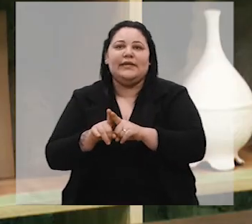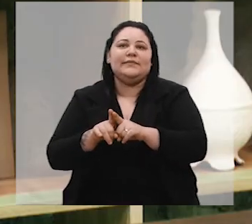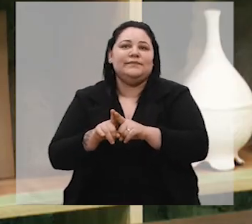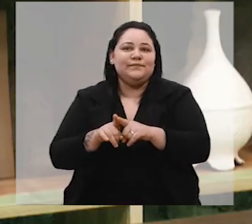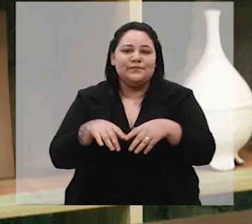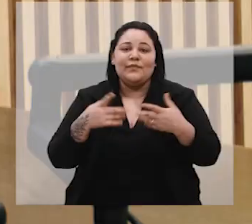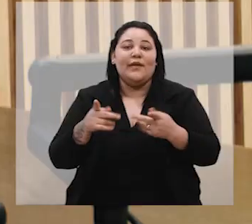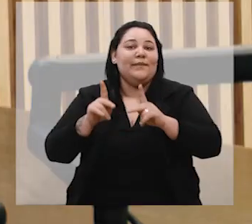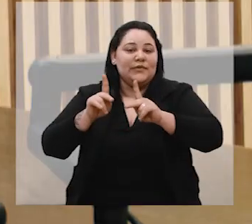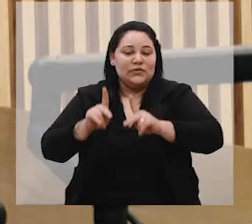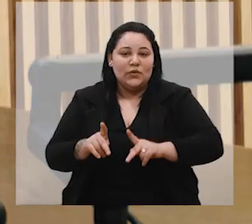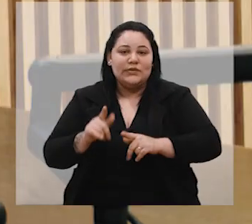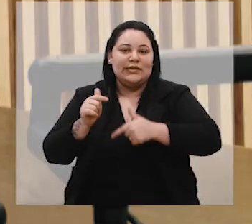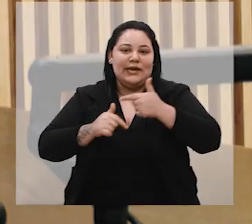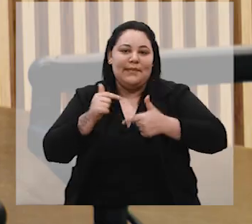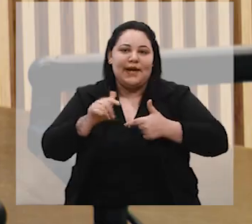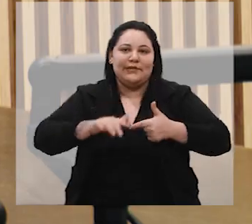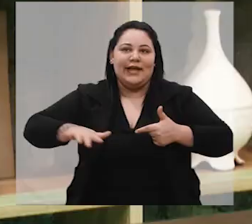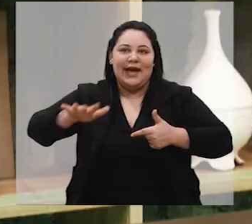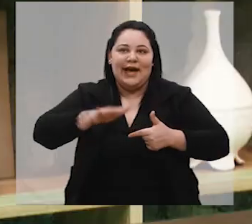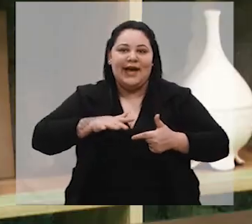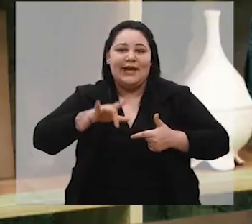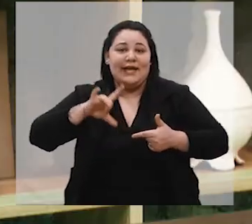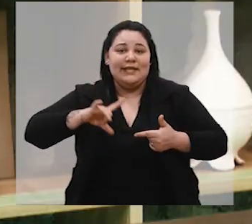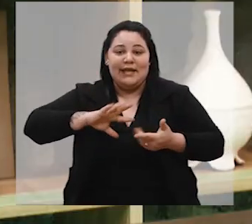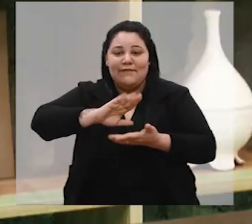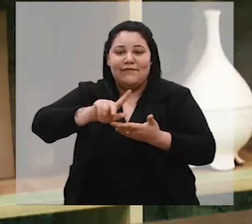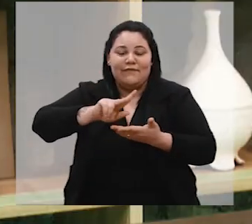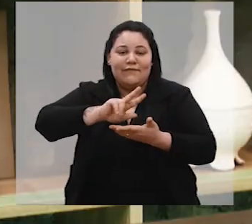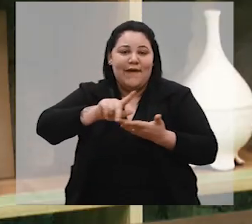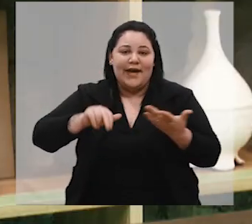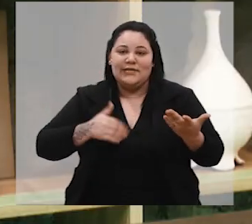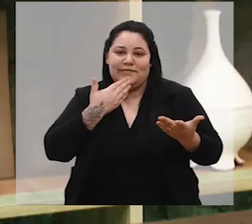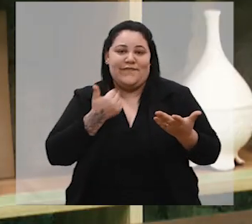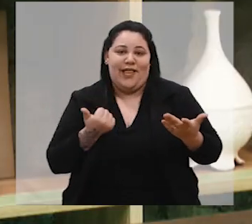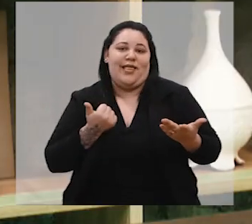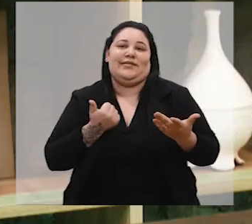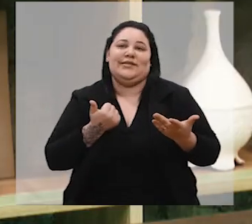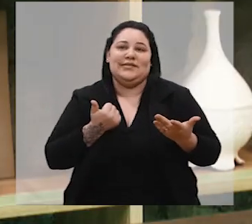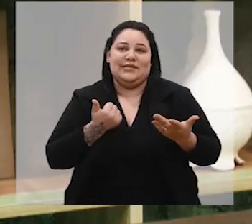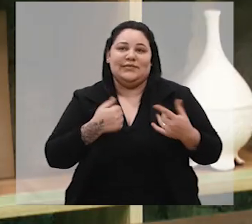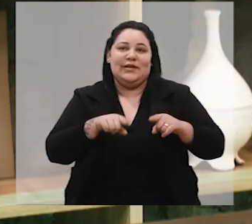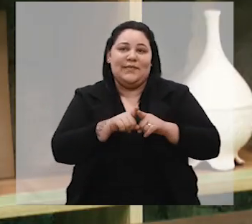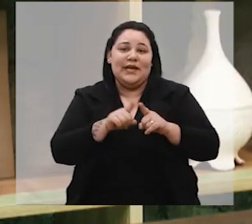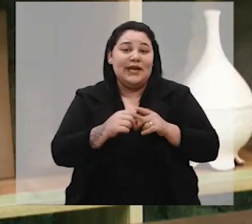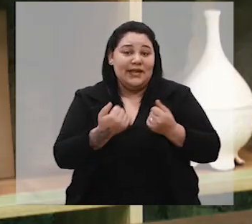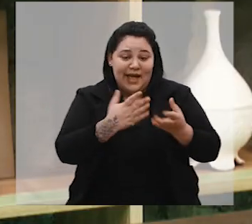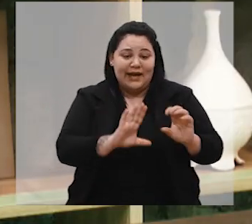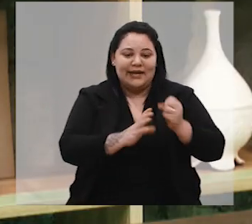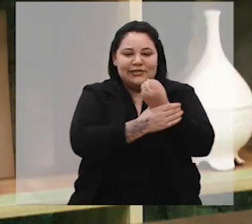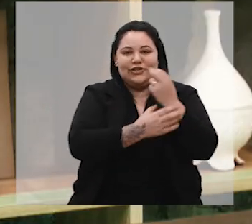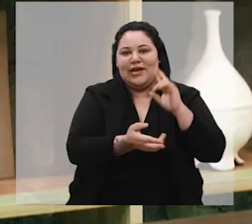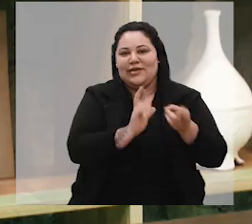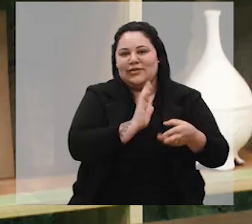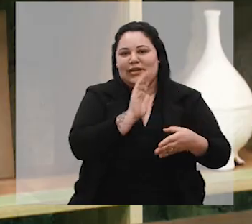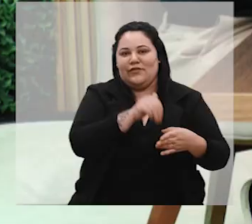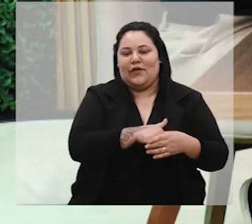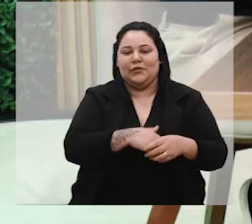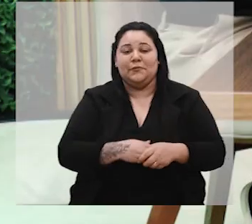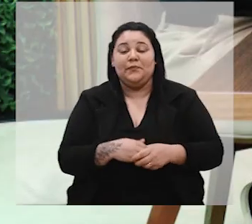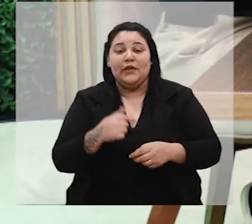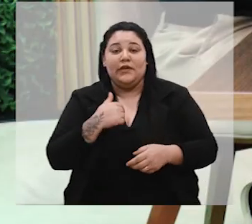de computação, exato. Então, ele é validado de diversas formas e nos dá essa garantia e segurança em relação ao voto. Eu gosto muito de